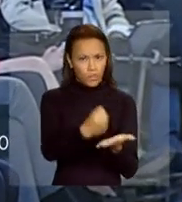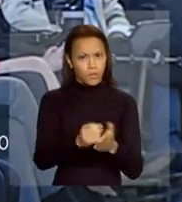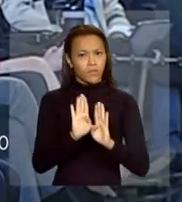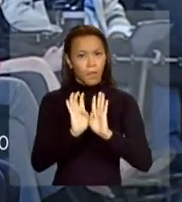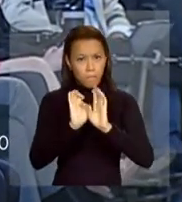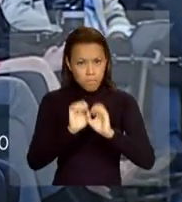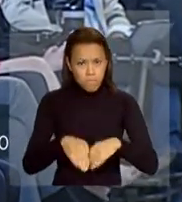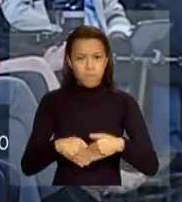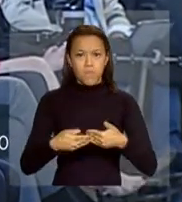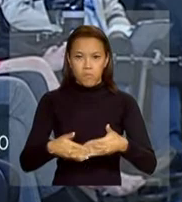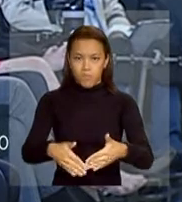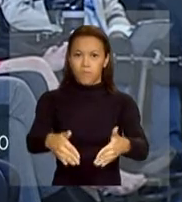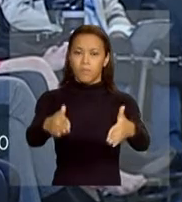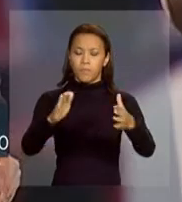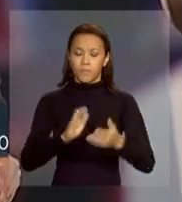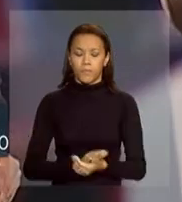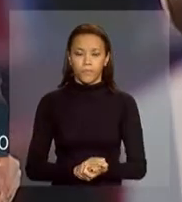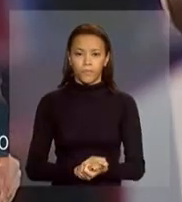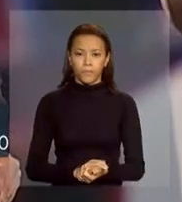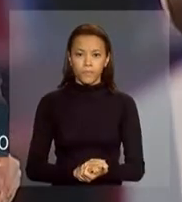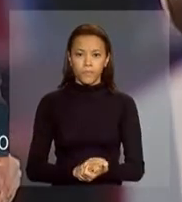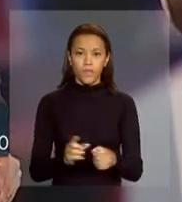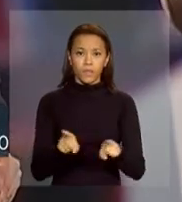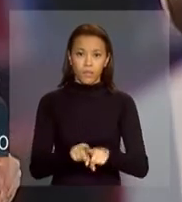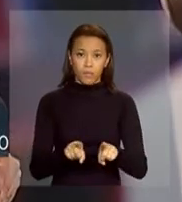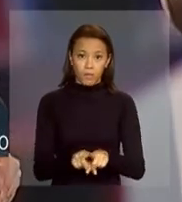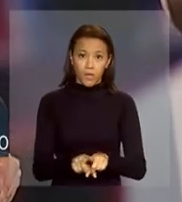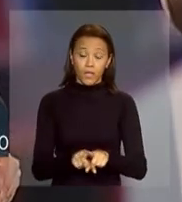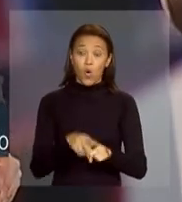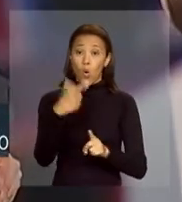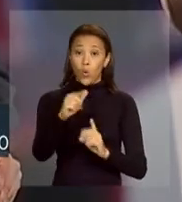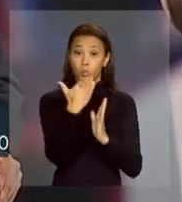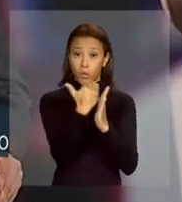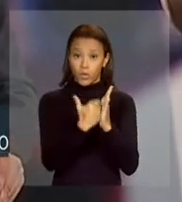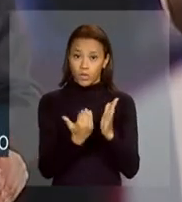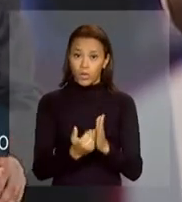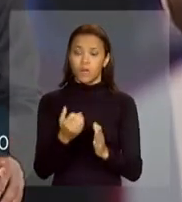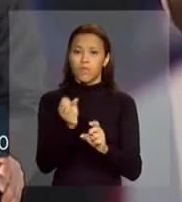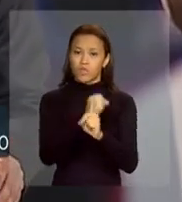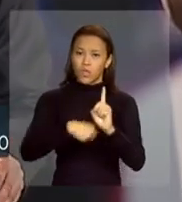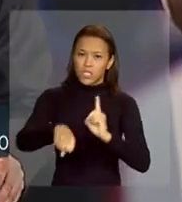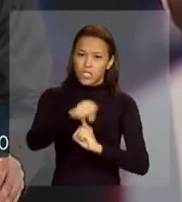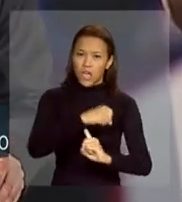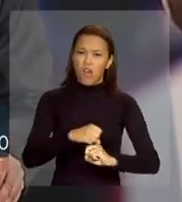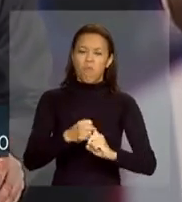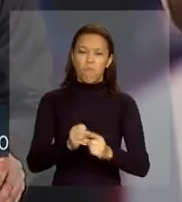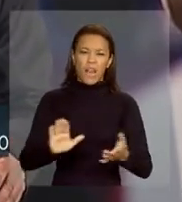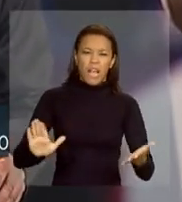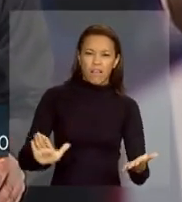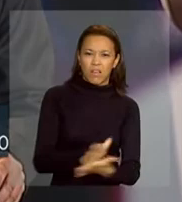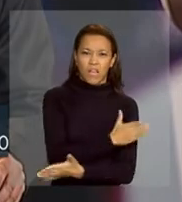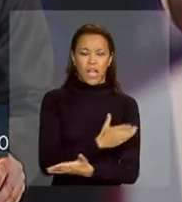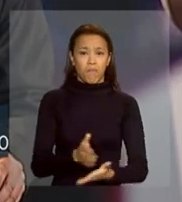bem o a união do programa social para erradicação de miséria a busca ativa